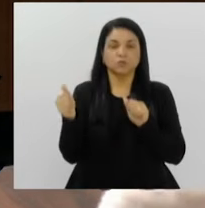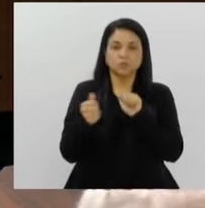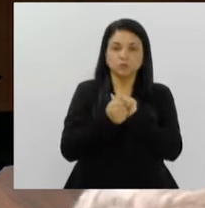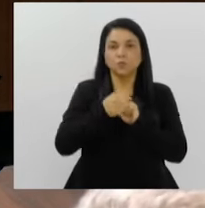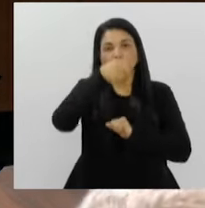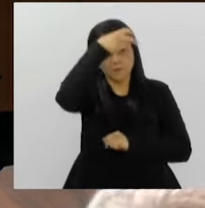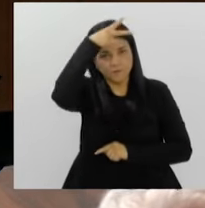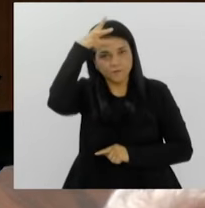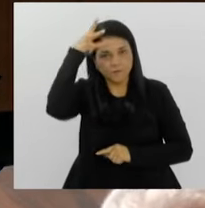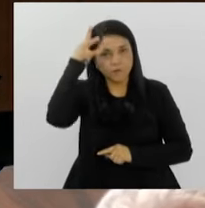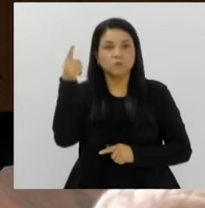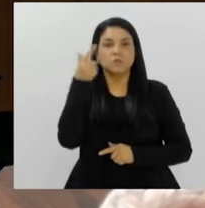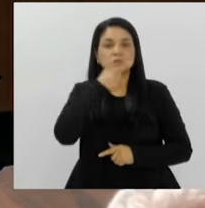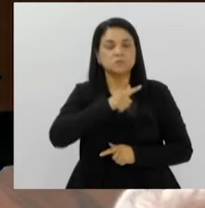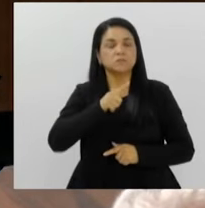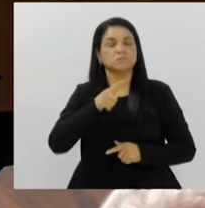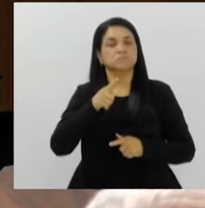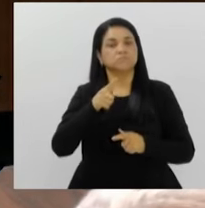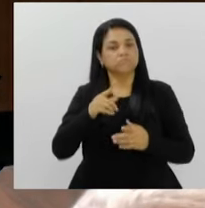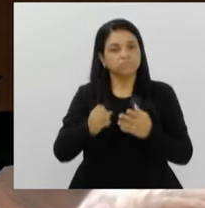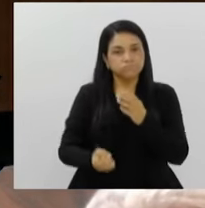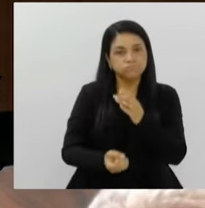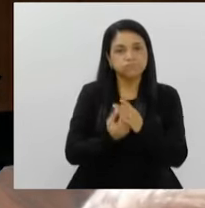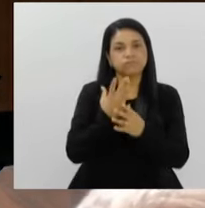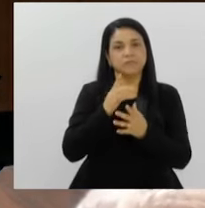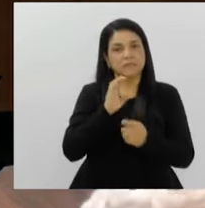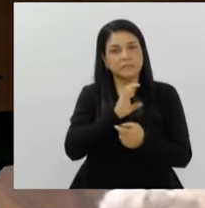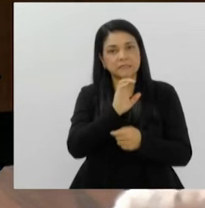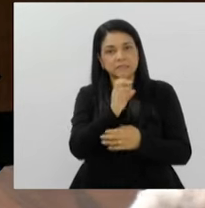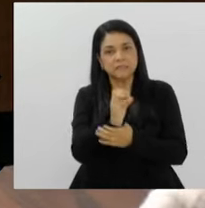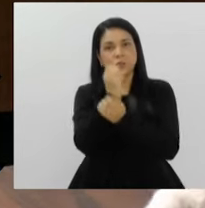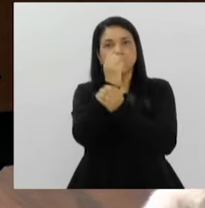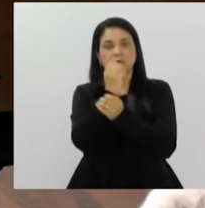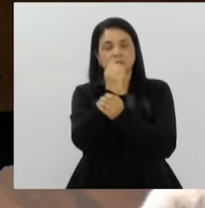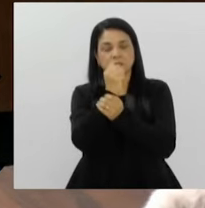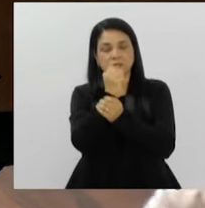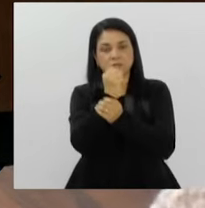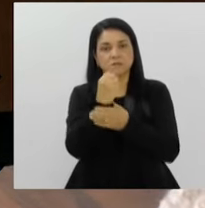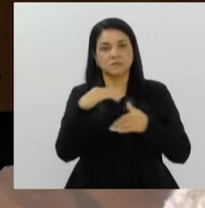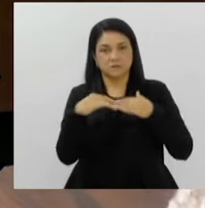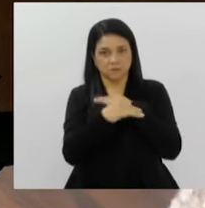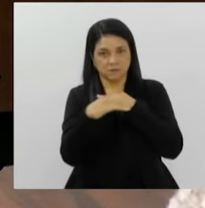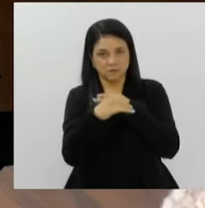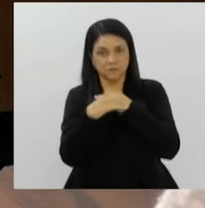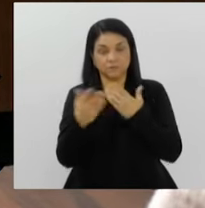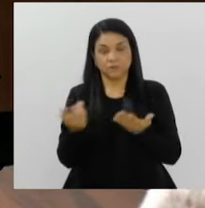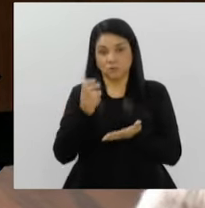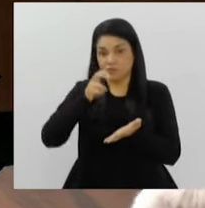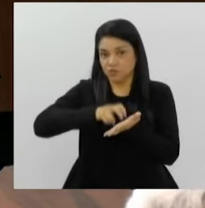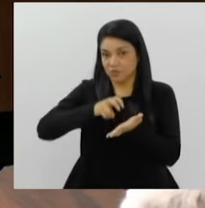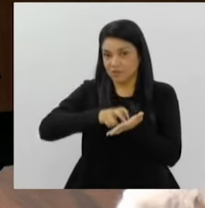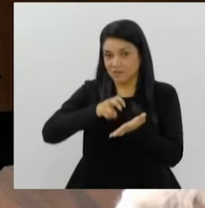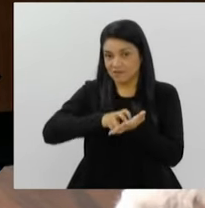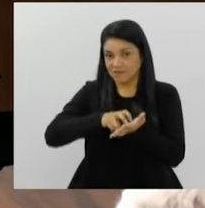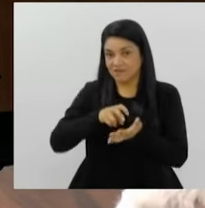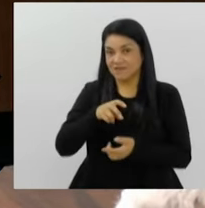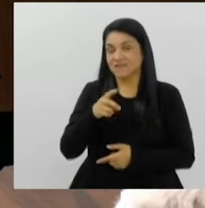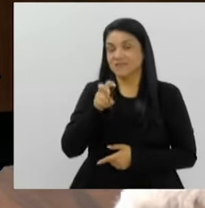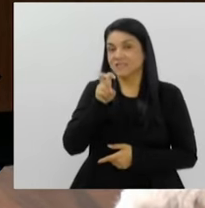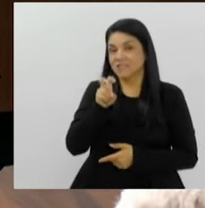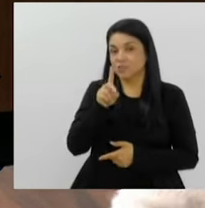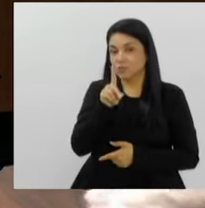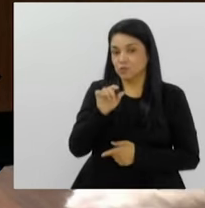ao delegado Pedro Emílio e toda a sua equipe, que na manhã de hoje, apenas 5 dias após esse